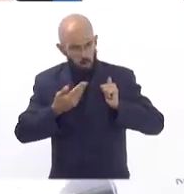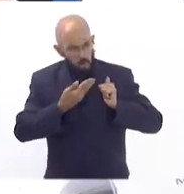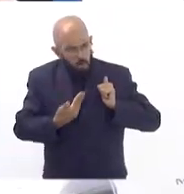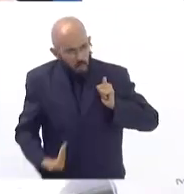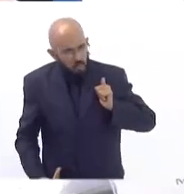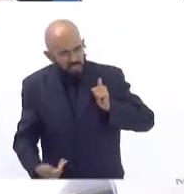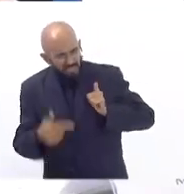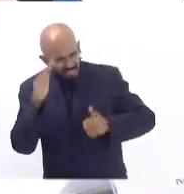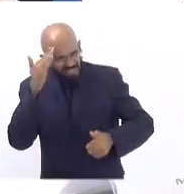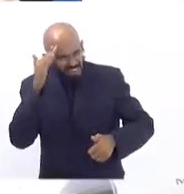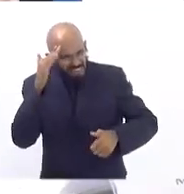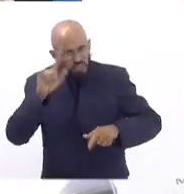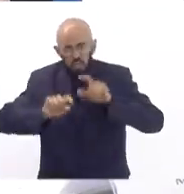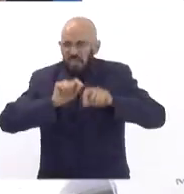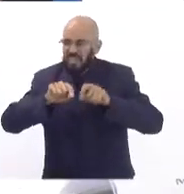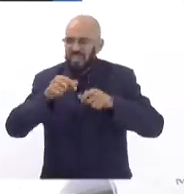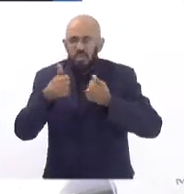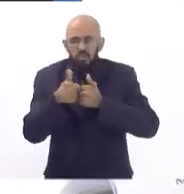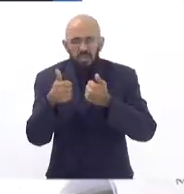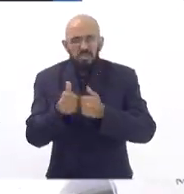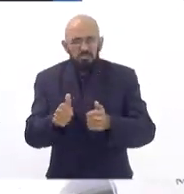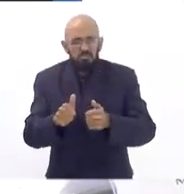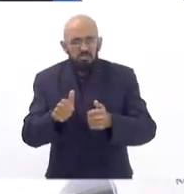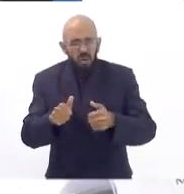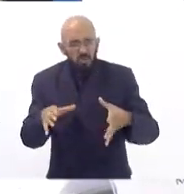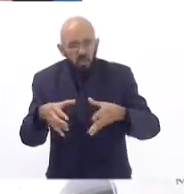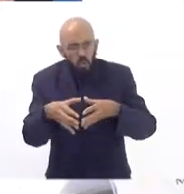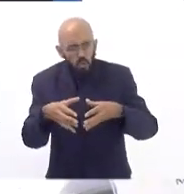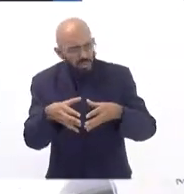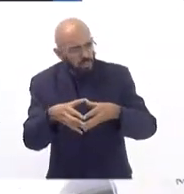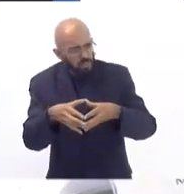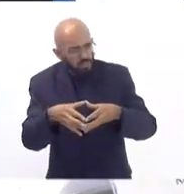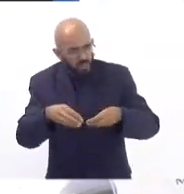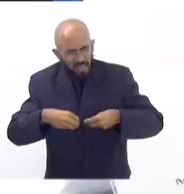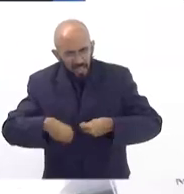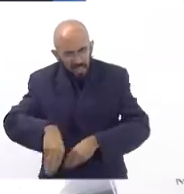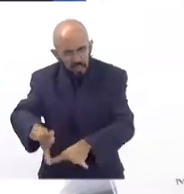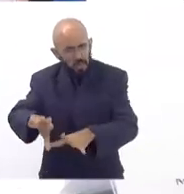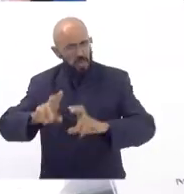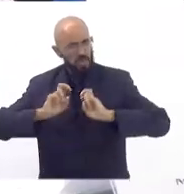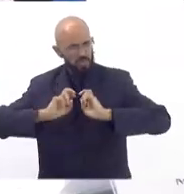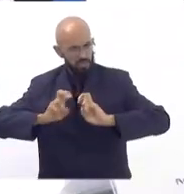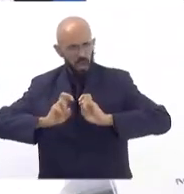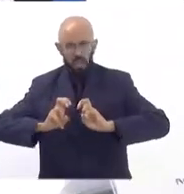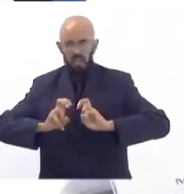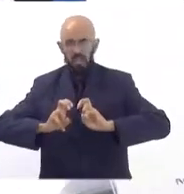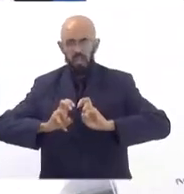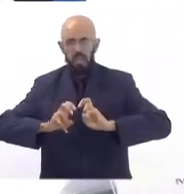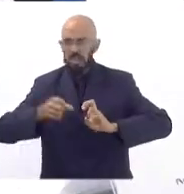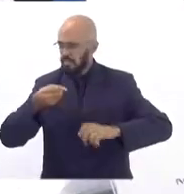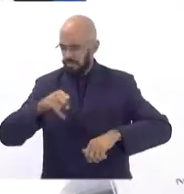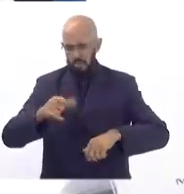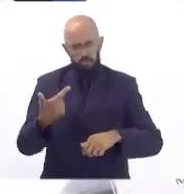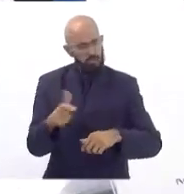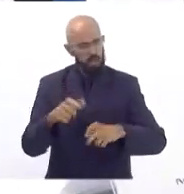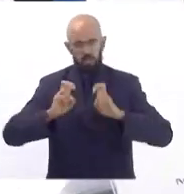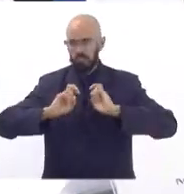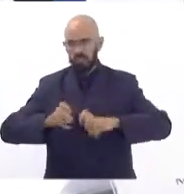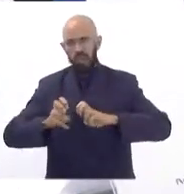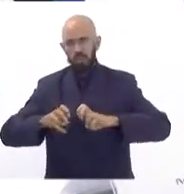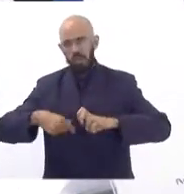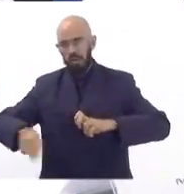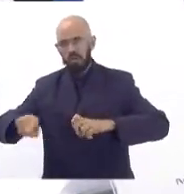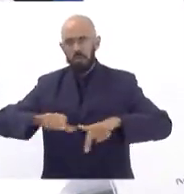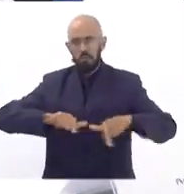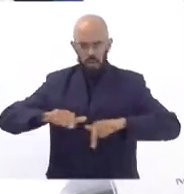entendimento que que o transporte coletivo público do povo que é transportado de trem se ele não tiver o trem para poder chegar no local de